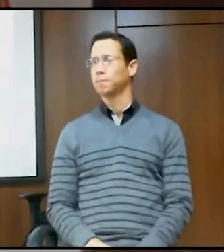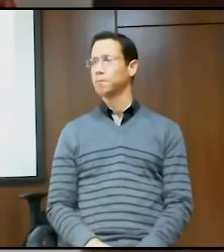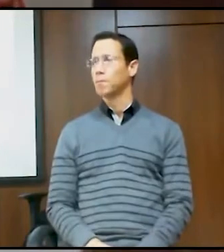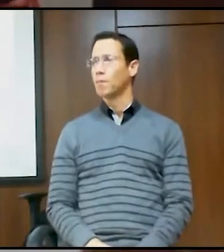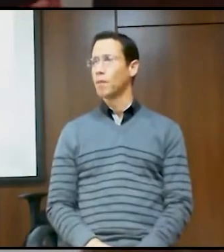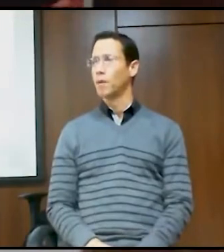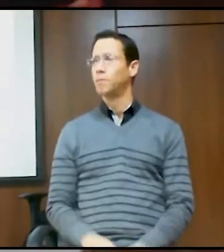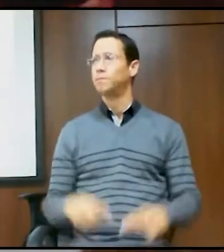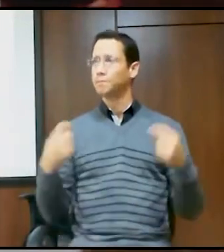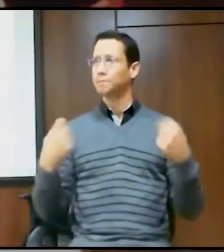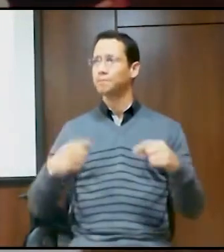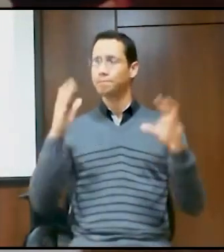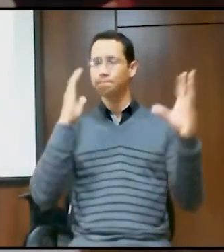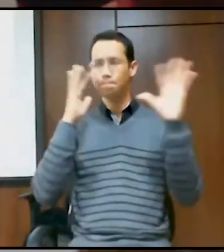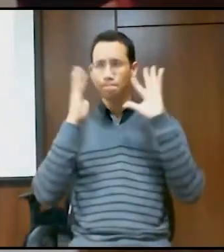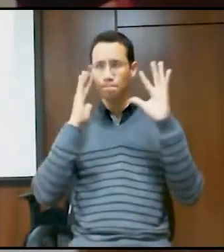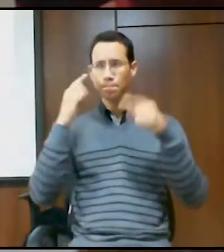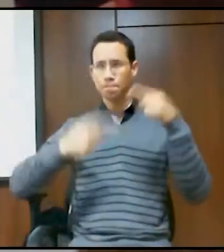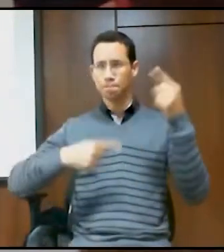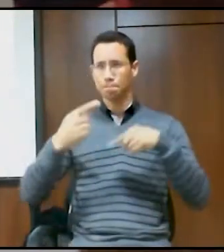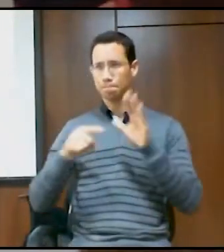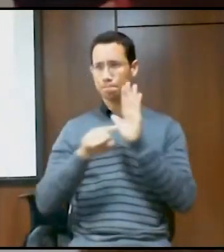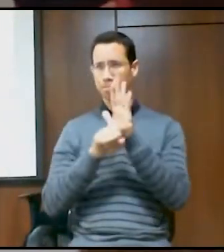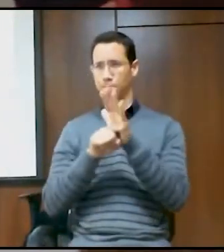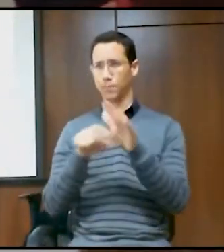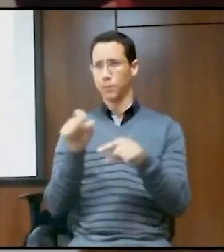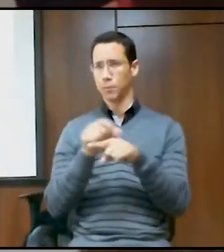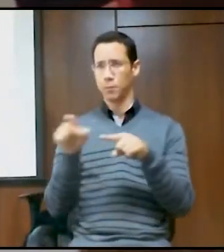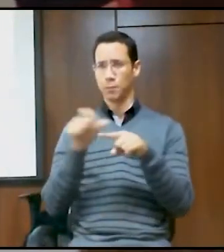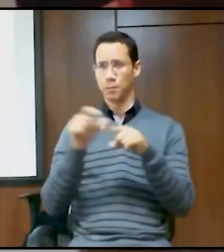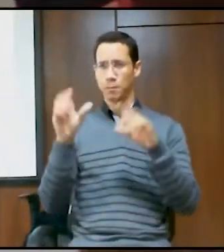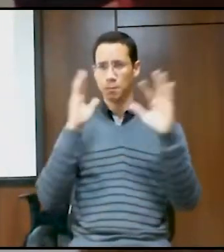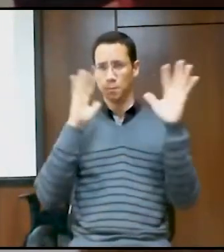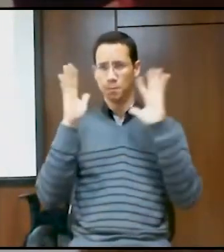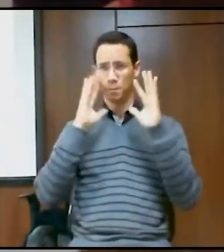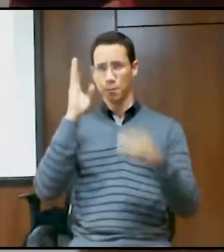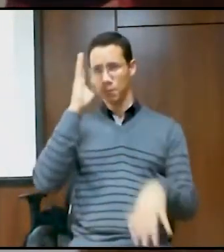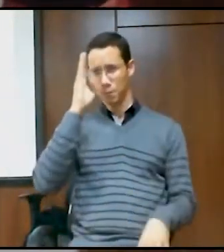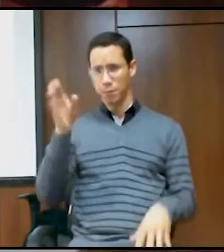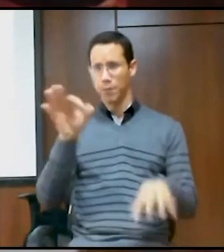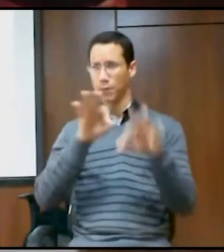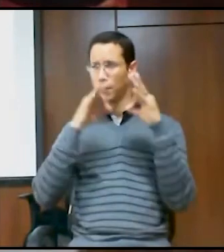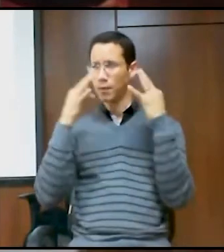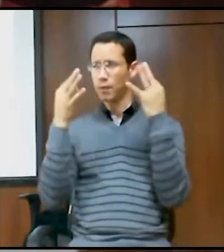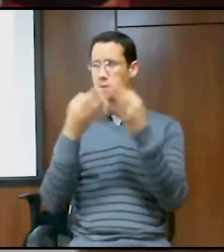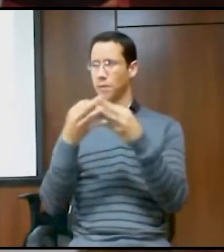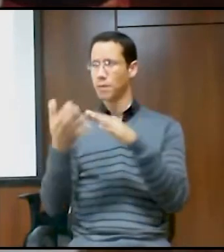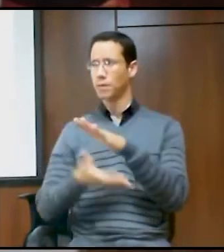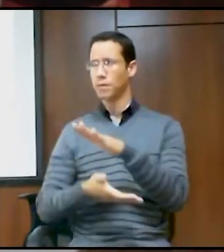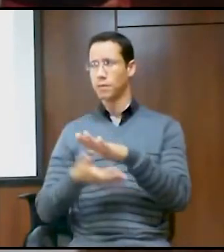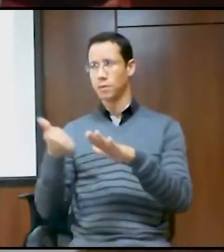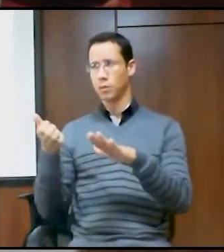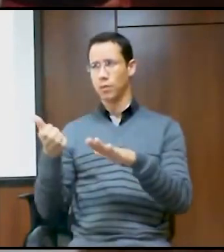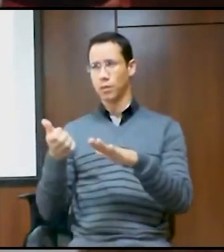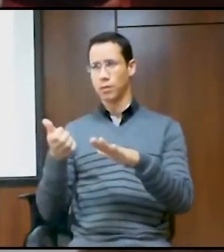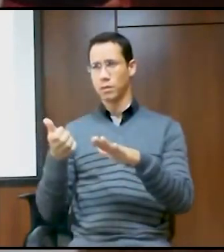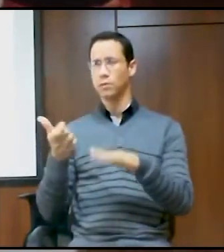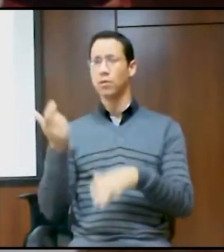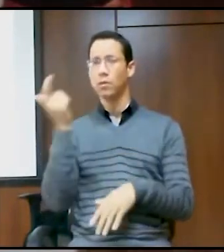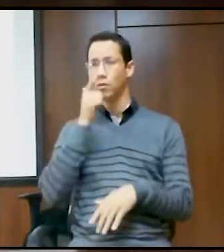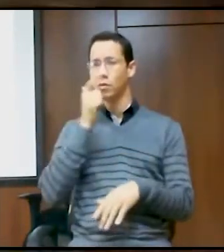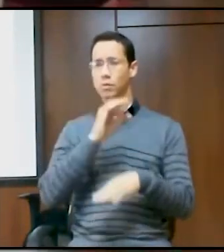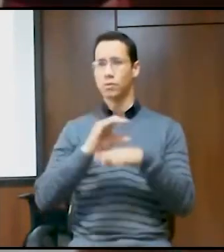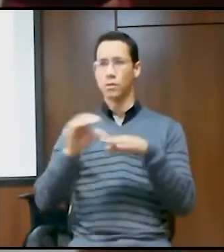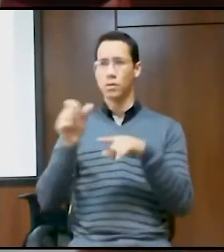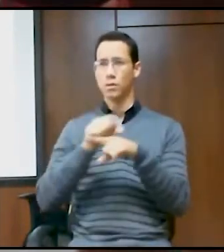tem que pensar a política de auxílio aluguel. Muitas vezes, quando a gente pensa diretamente na família que está sendo removida e que está recebendo um auxílio aluguel,